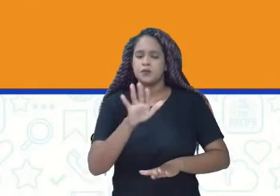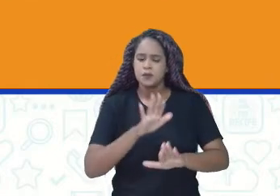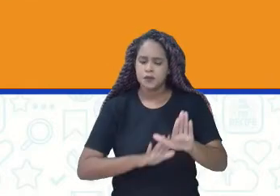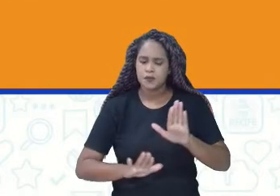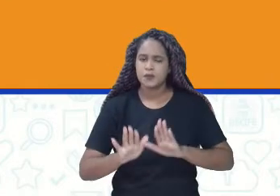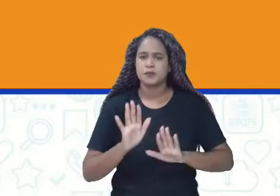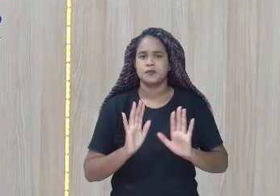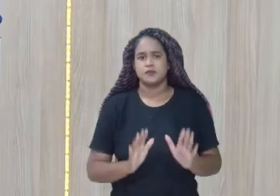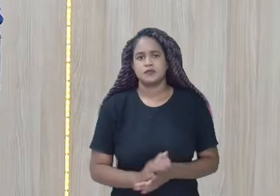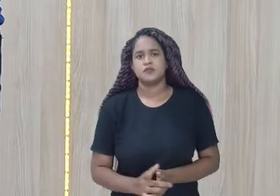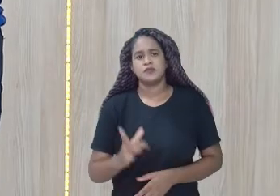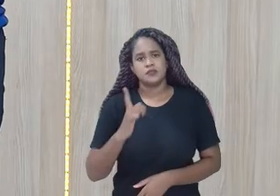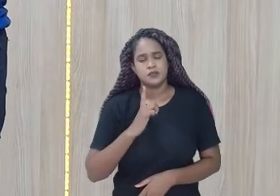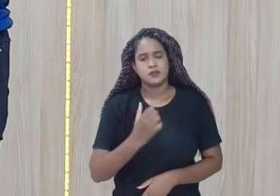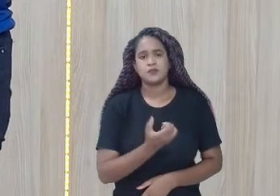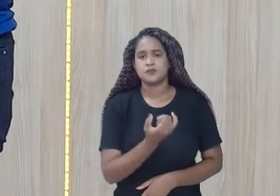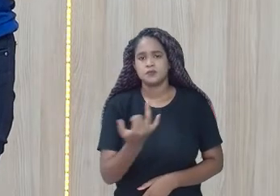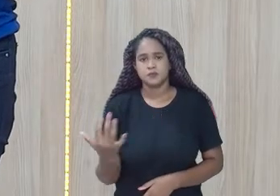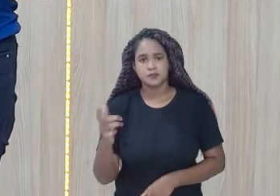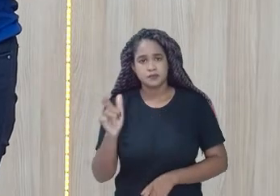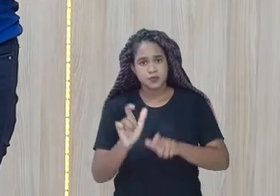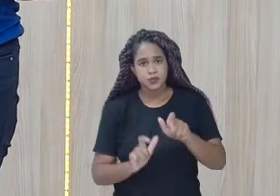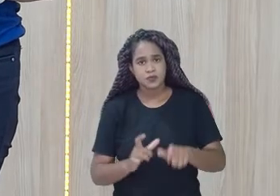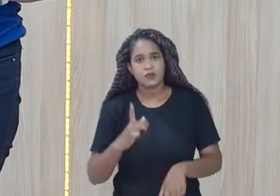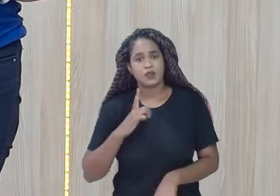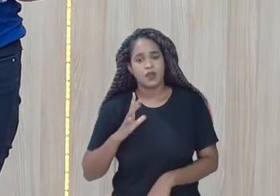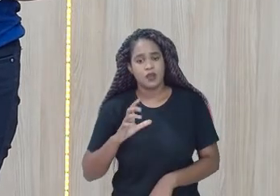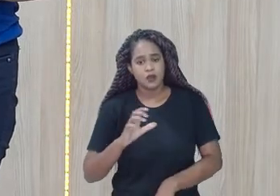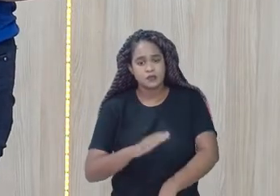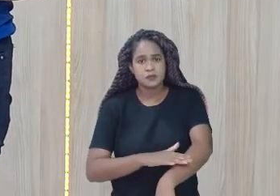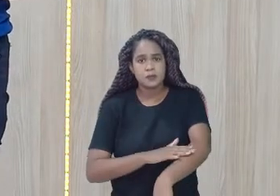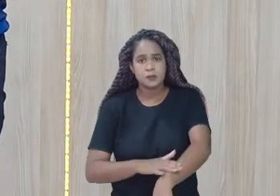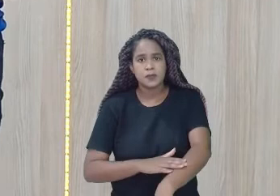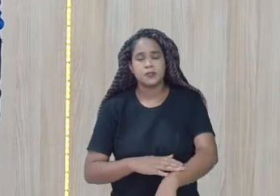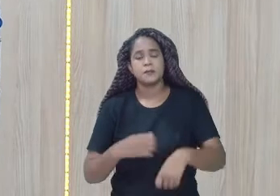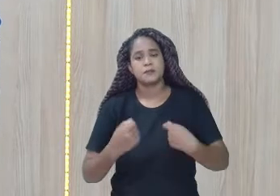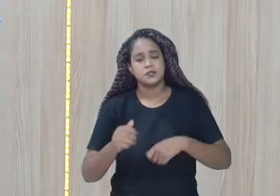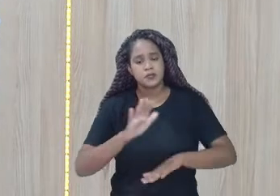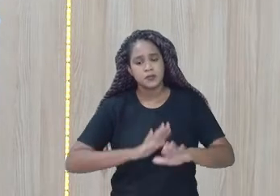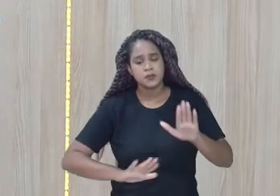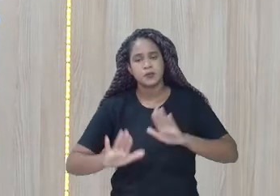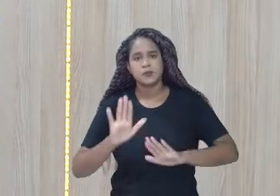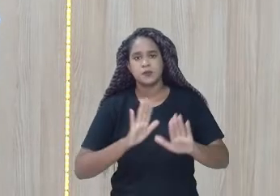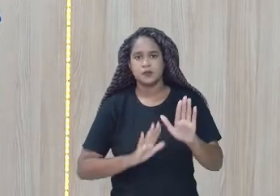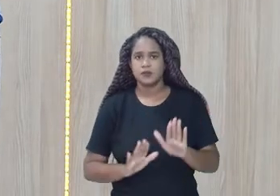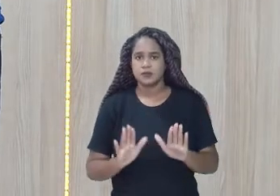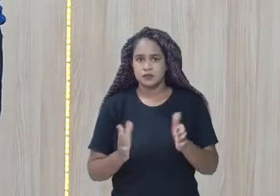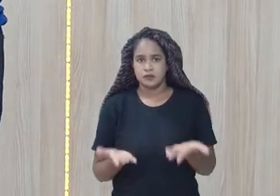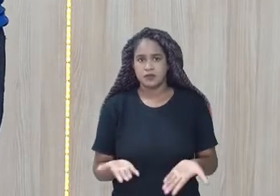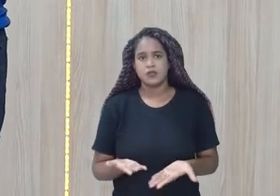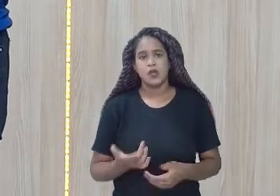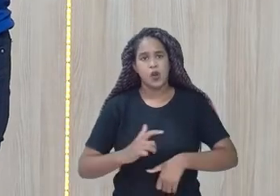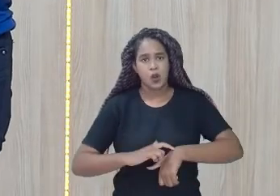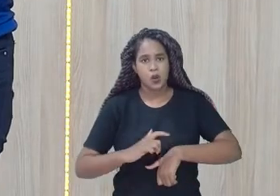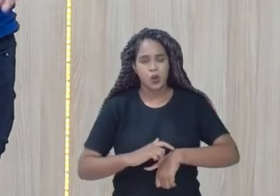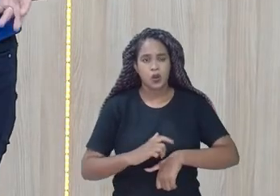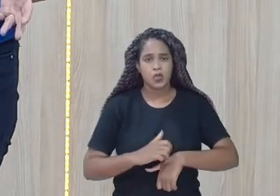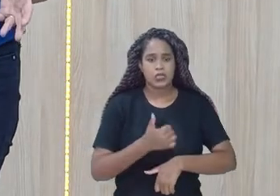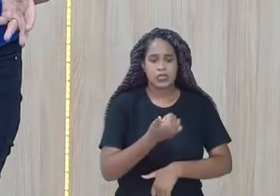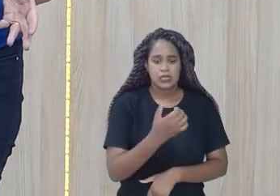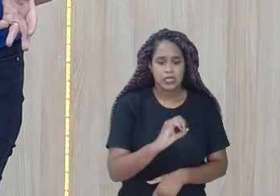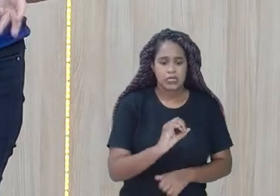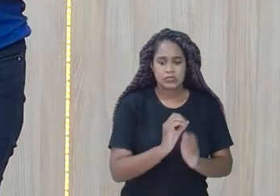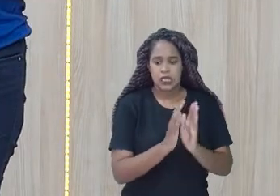ainda pessoas que morrem de câncer de pele, então o cuidado a se expor ao sol, né, entre 10 horas e